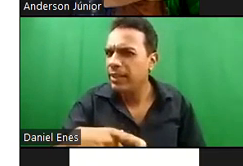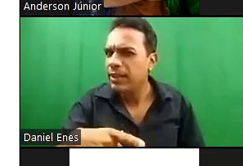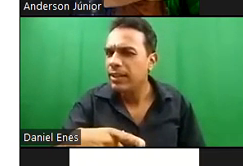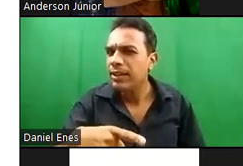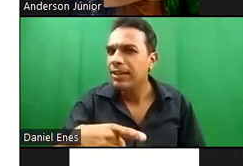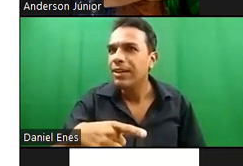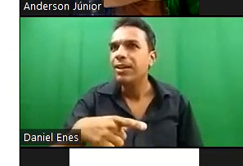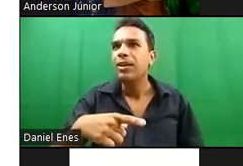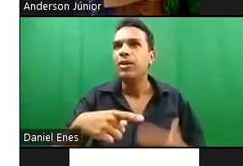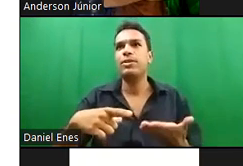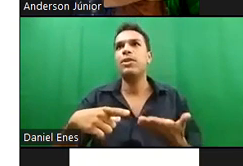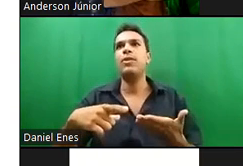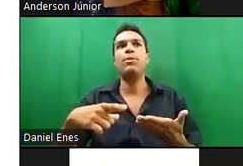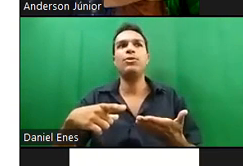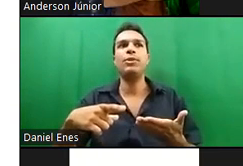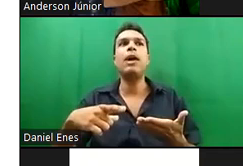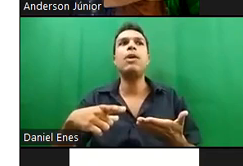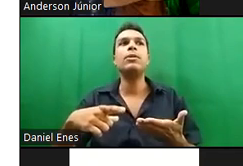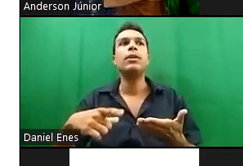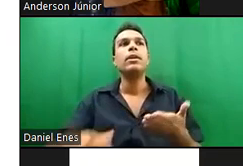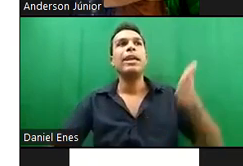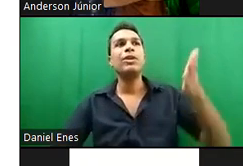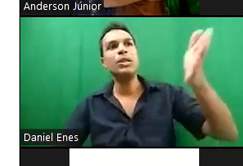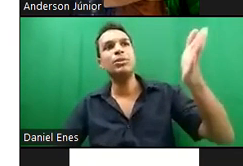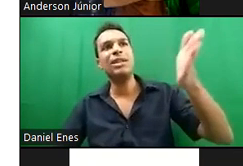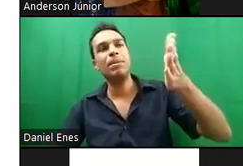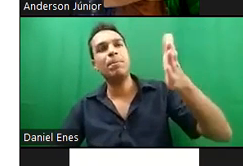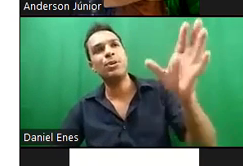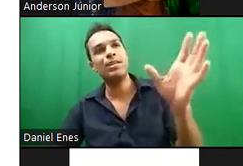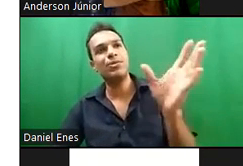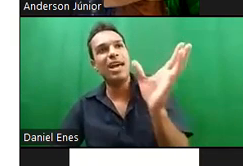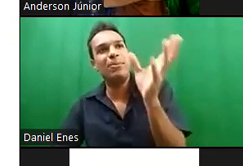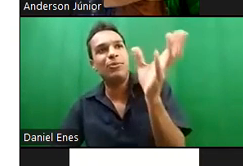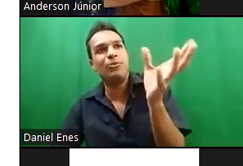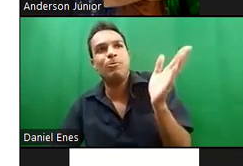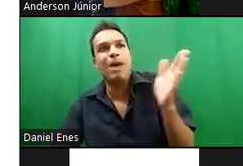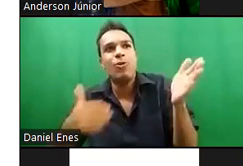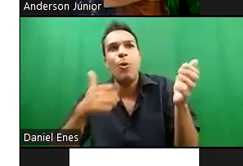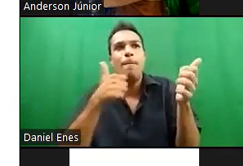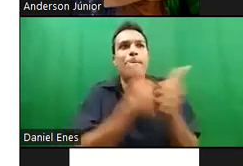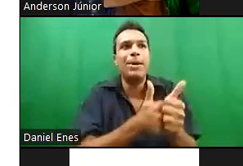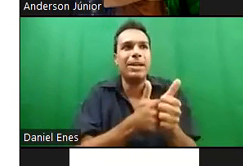tem? Usei o verbo no final. Né? Enquanto na língua portuguesa o verbo